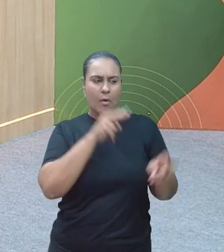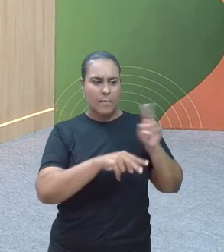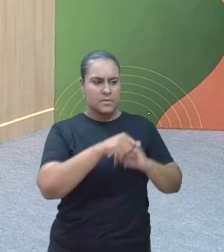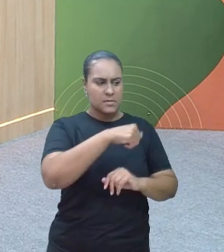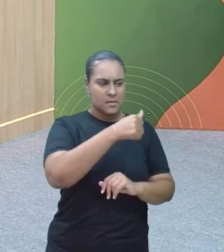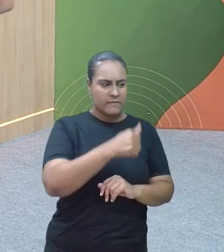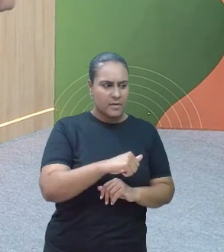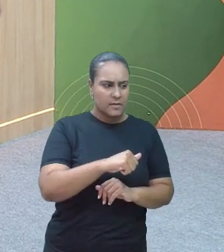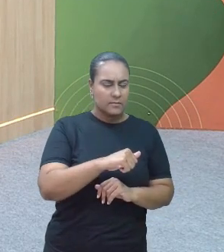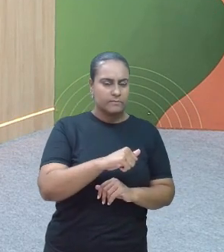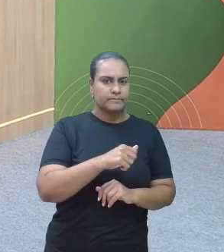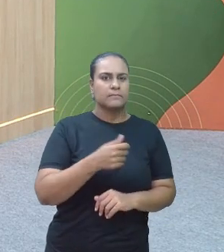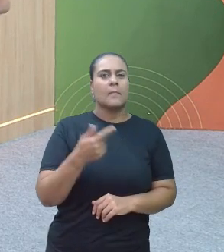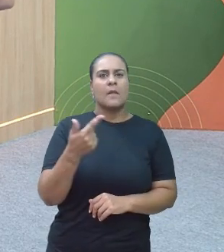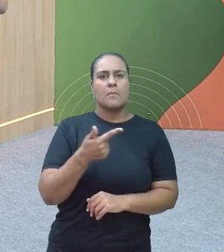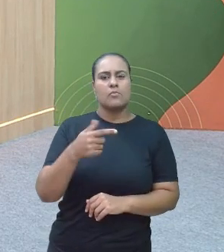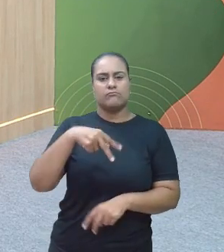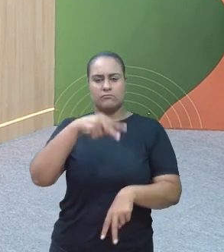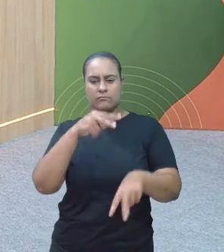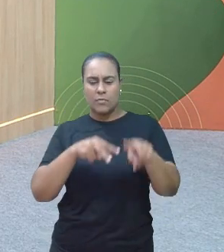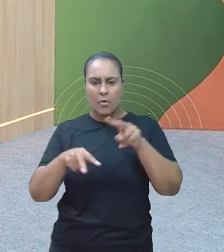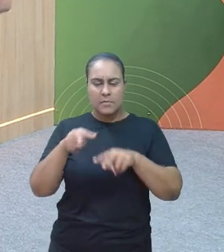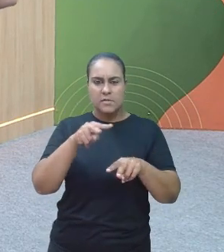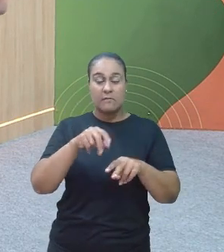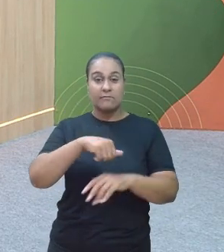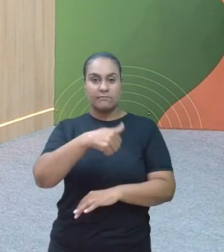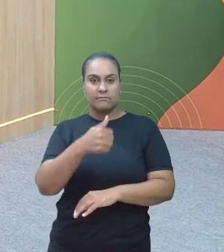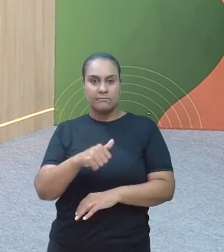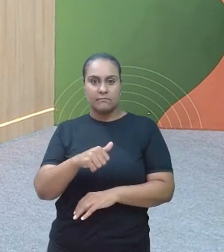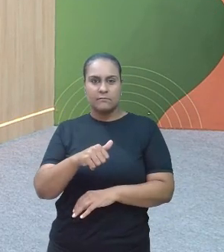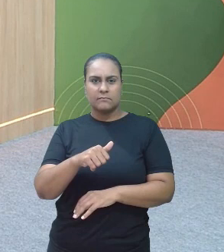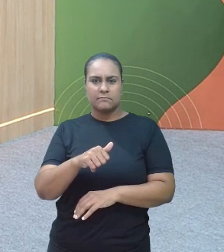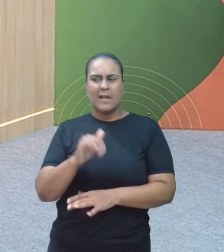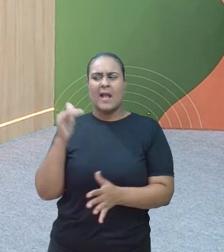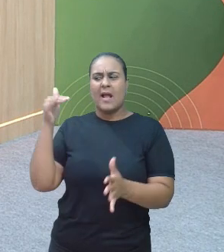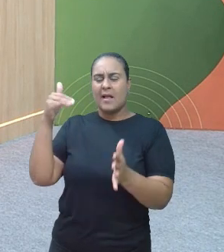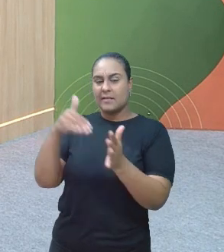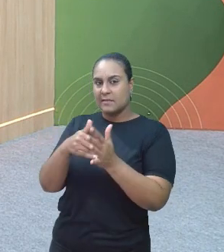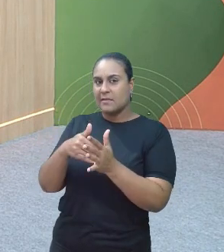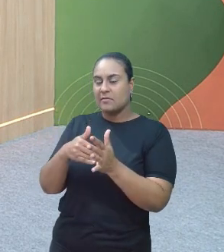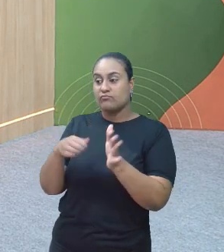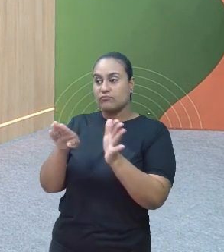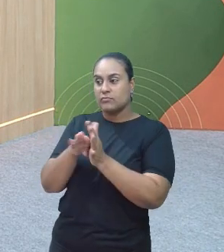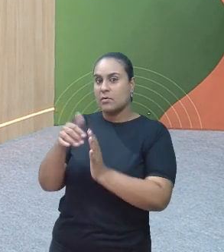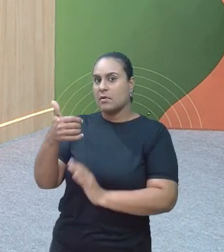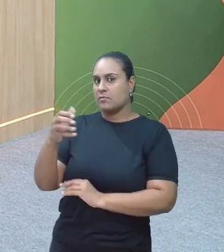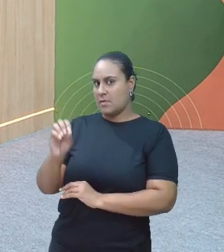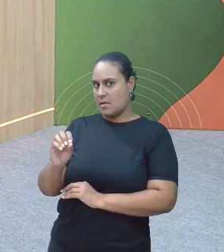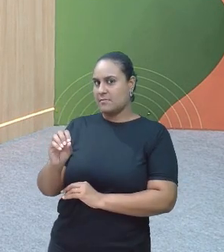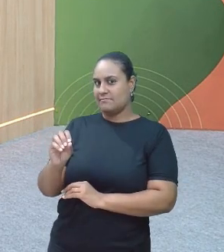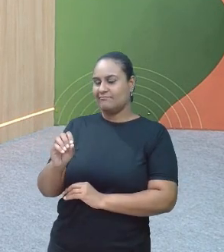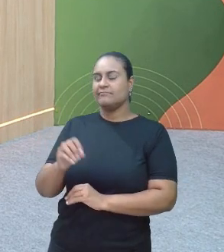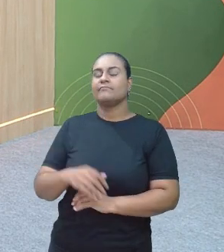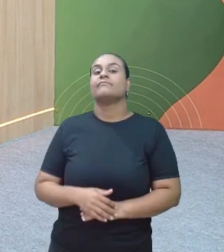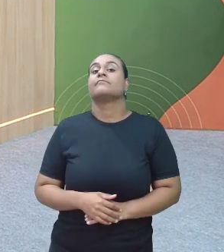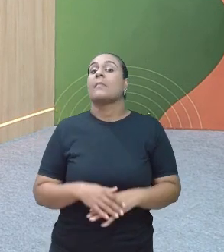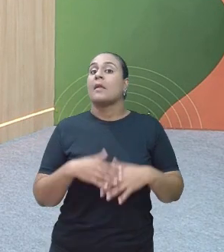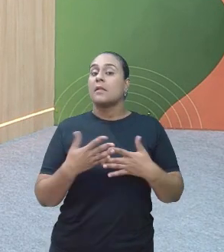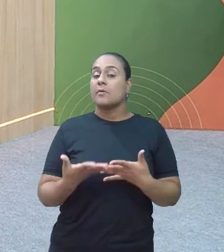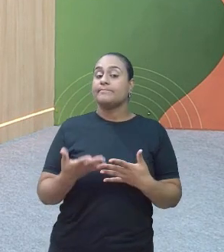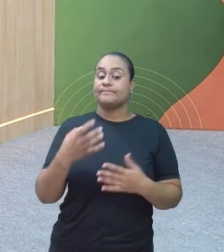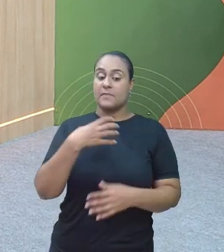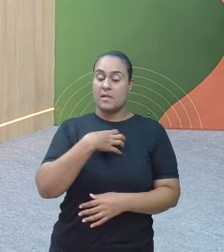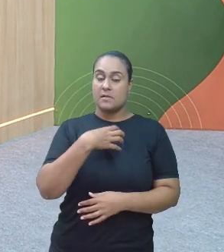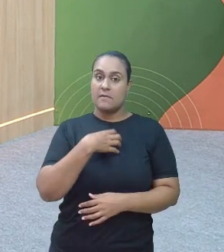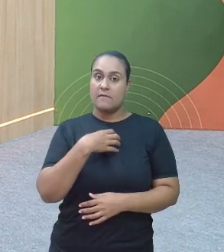olhar o segundo, olhar o terceiro, o quarto, o quinto, até chegar no que eu quero. Por esse modo,